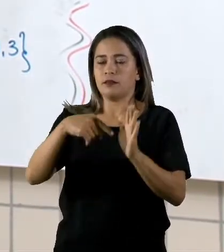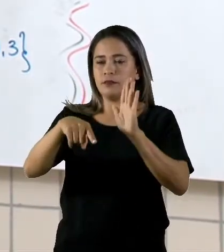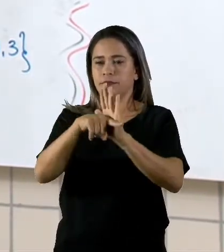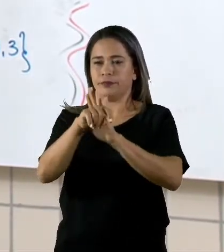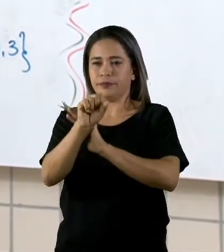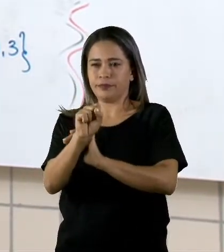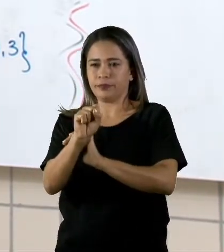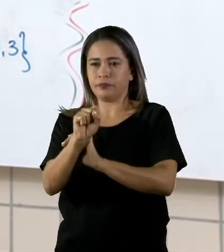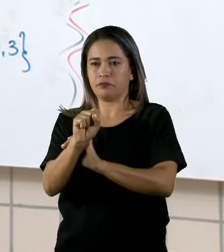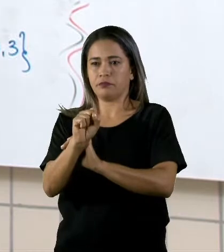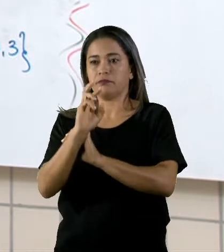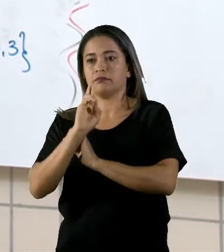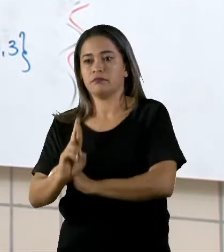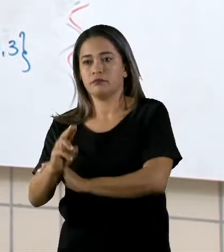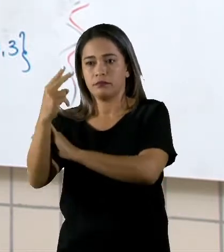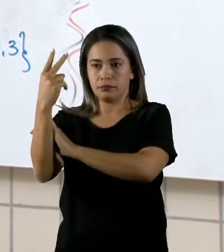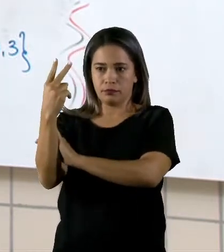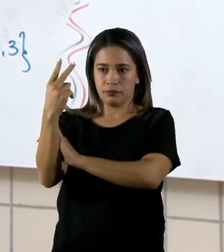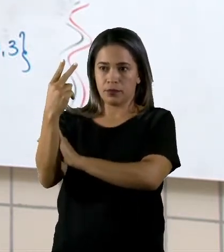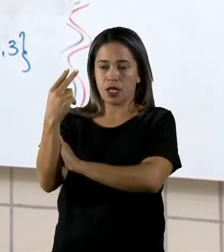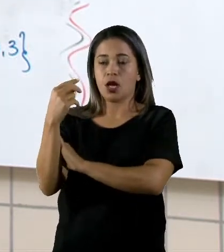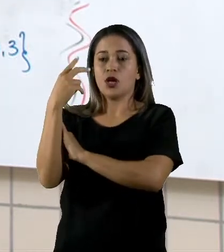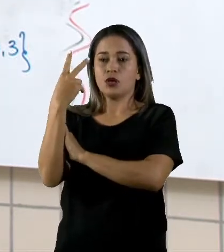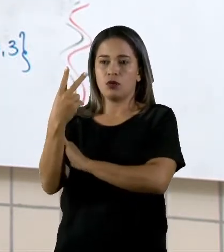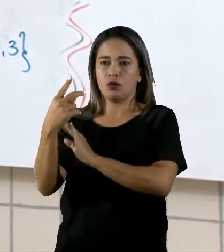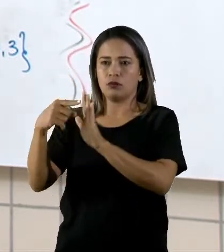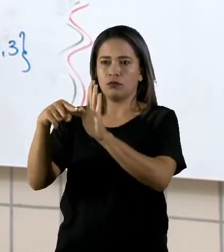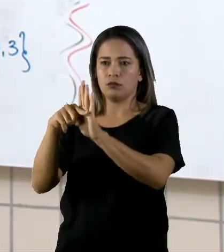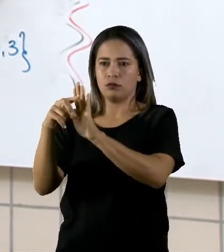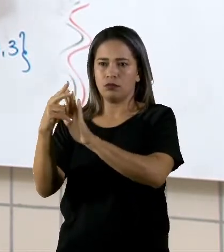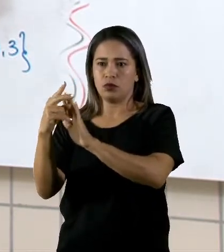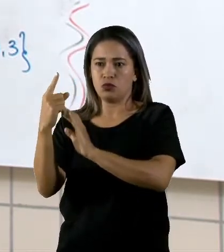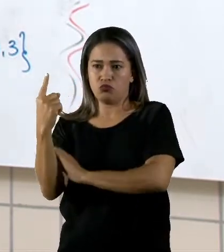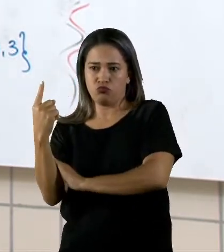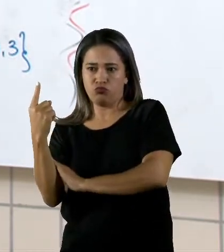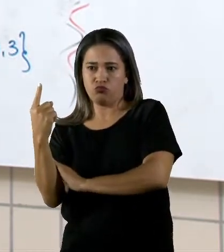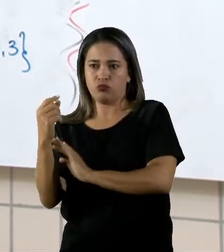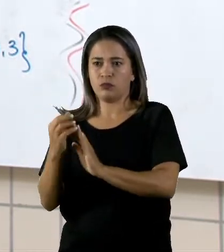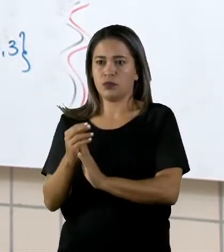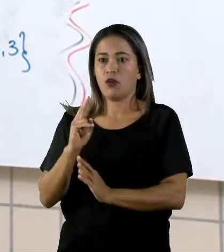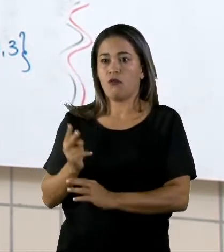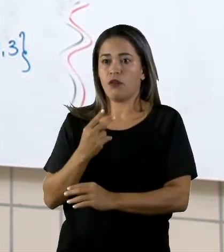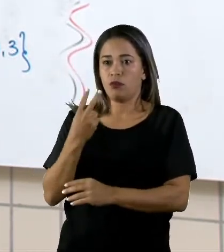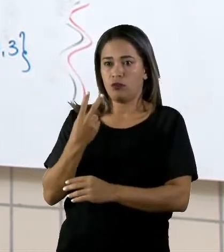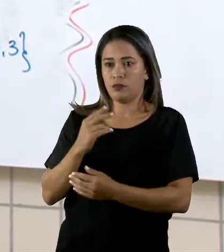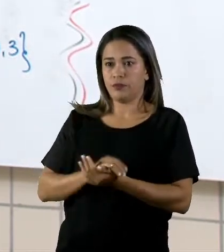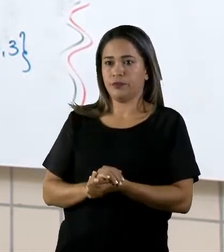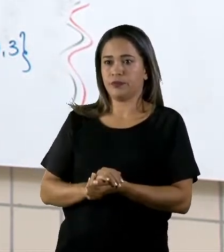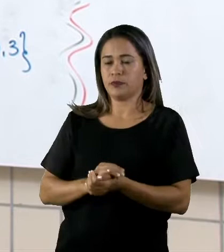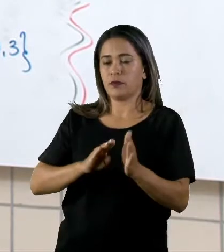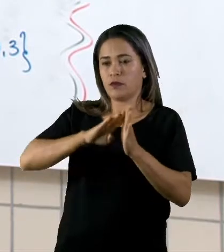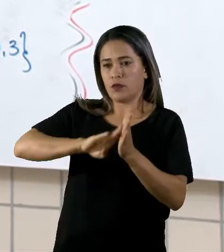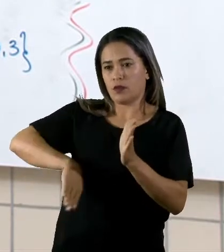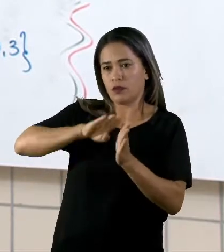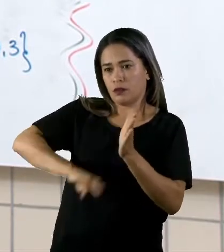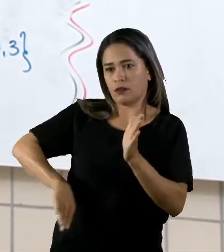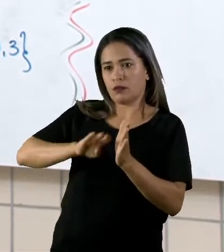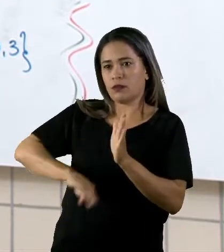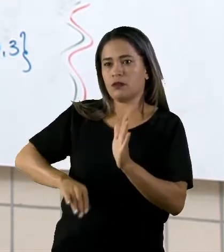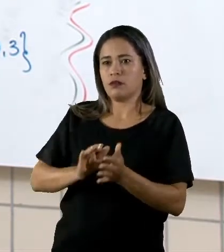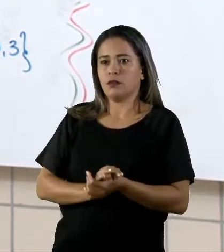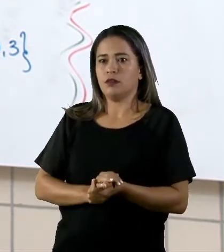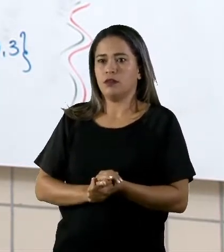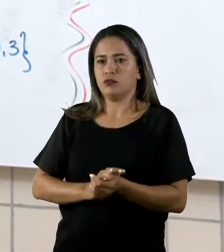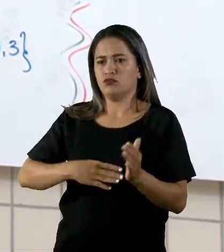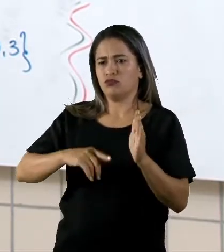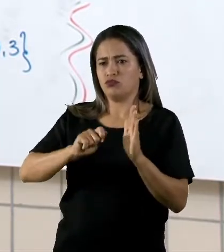que são 2. 2 dividido por 2 dá 1. Para achar o segundo valor, eu vou retirar o